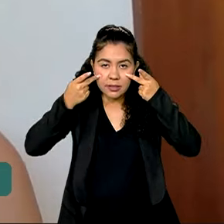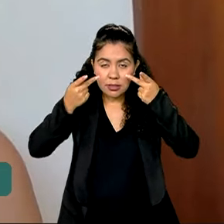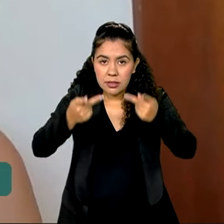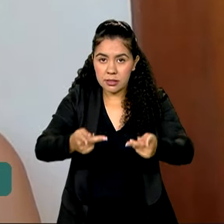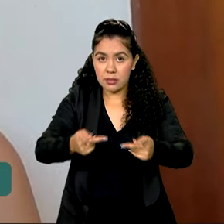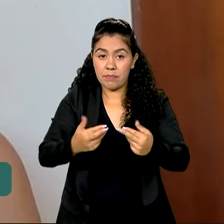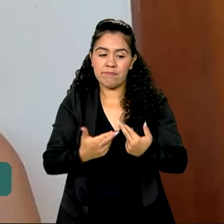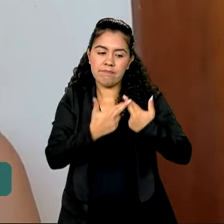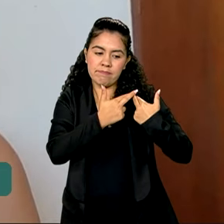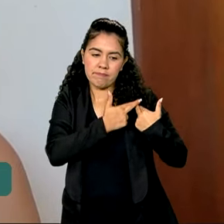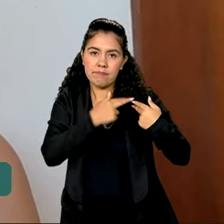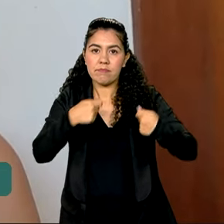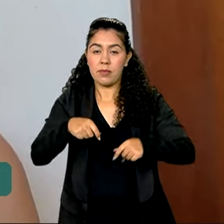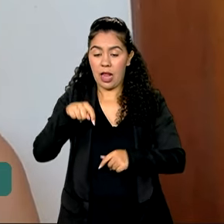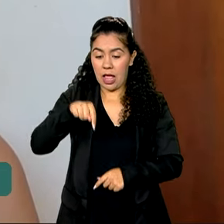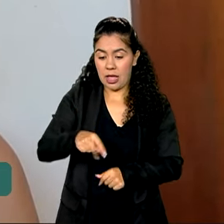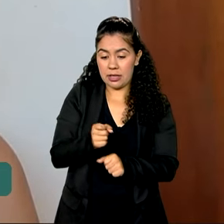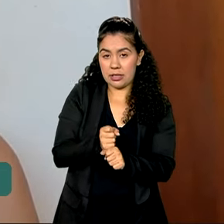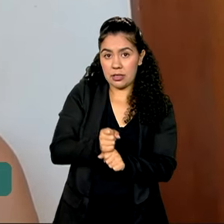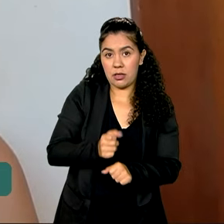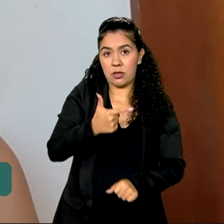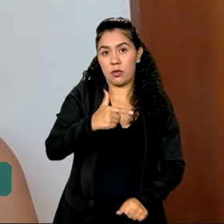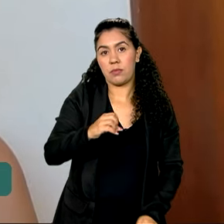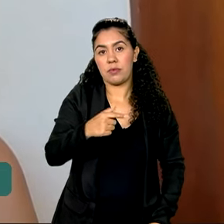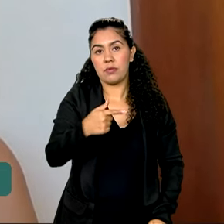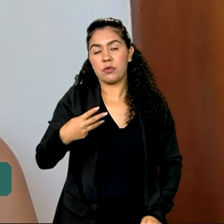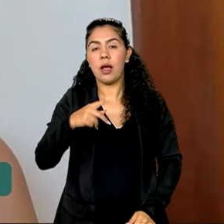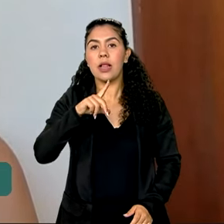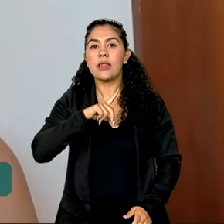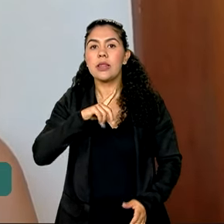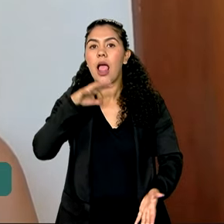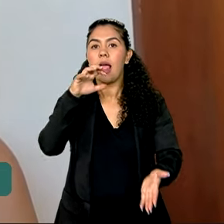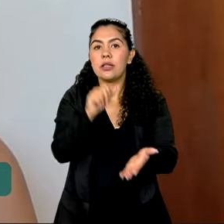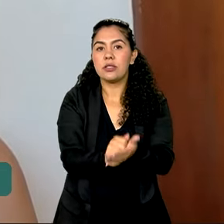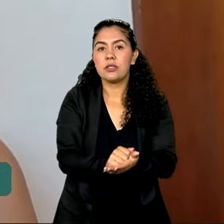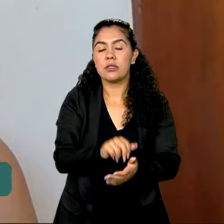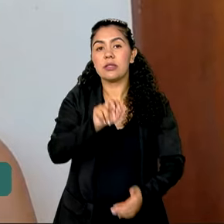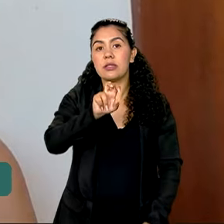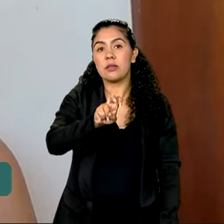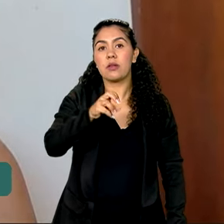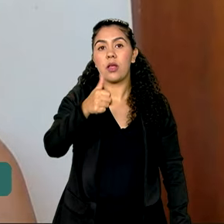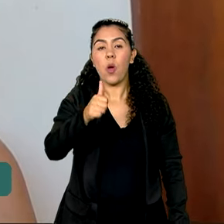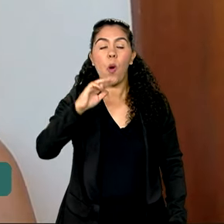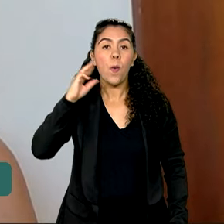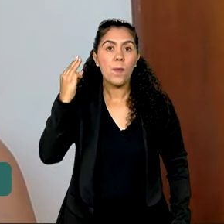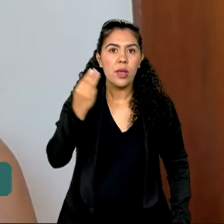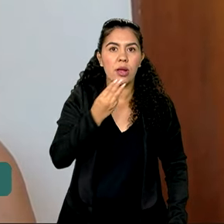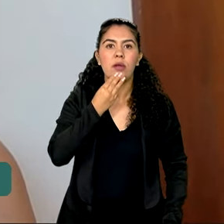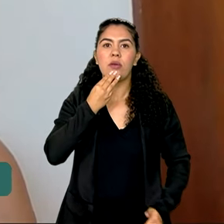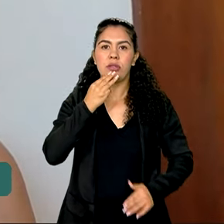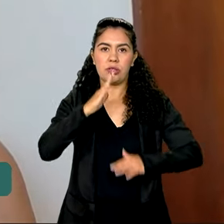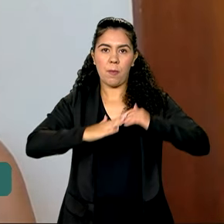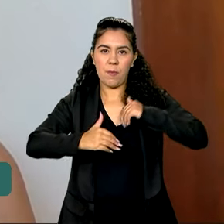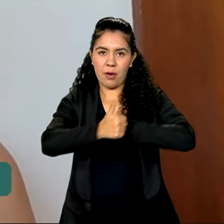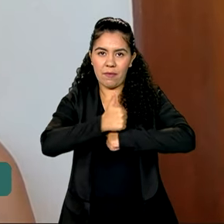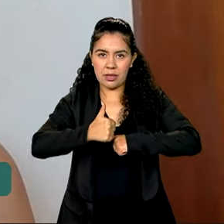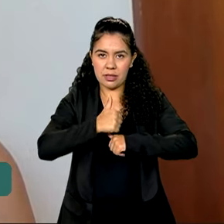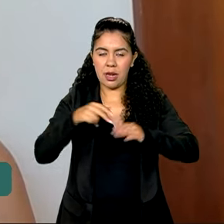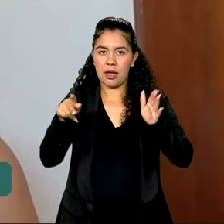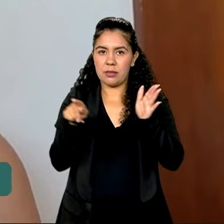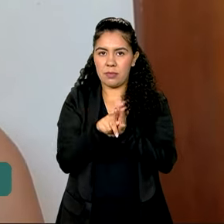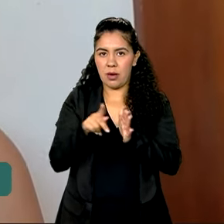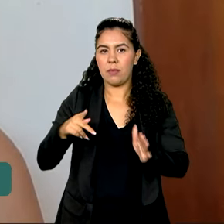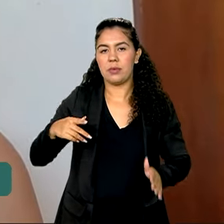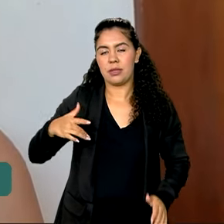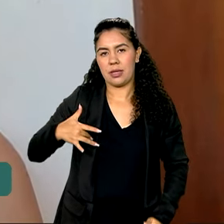de 2024, a gente já tem o registro de mais de 51 milhões de visitas exclusivamente domiciliares realizadas por esses